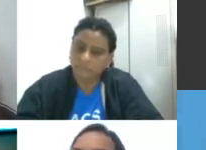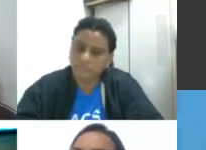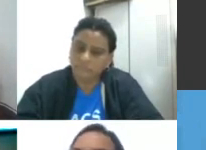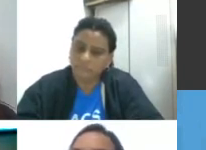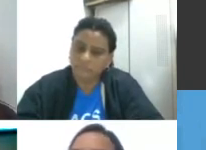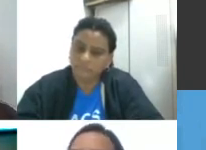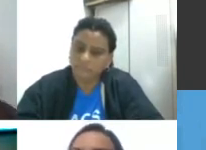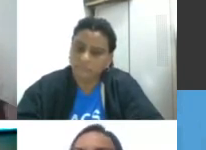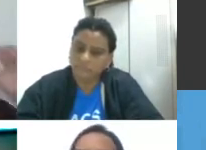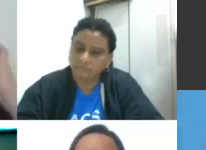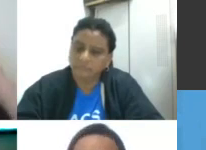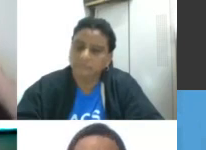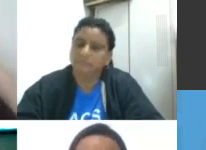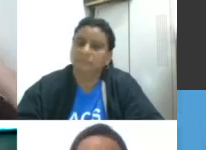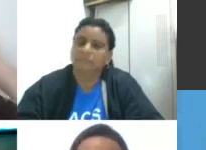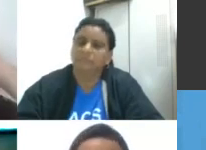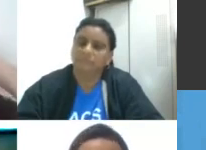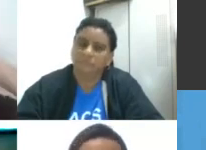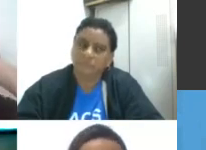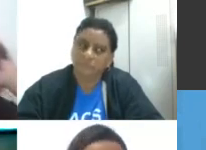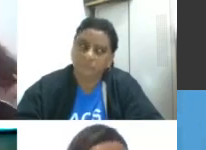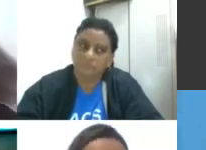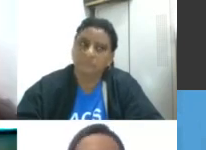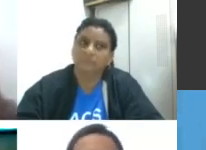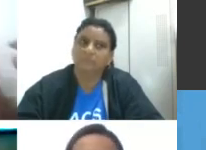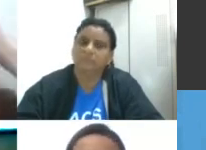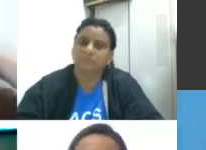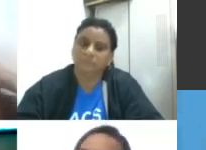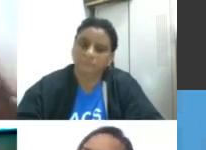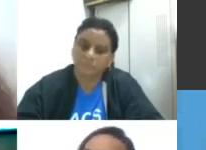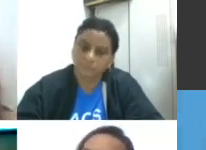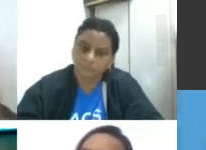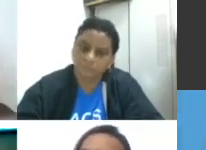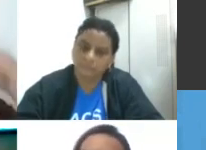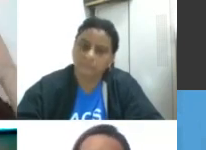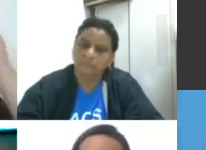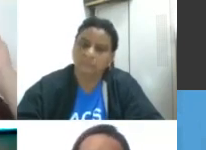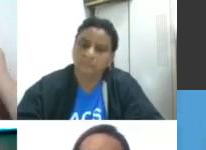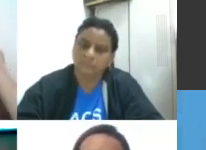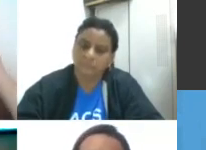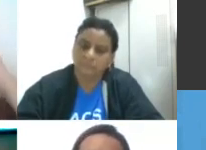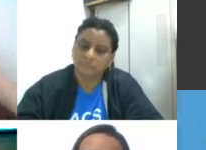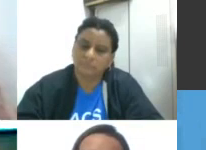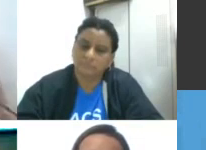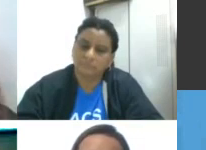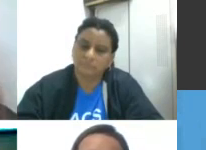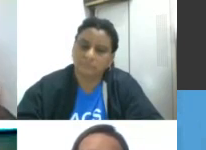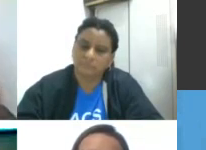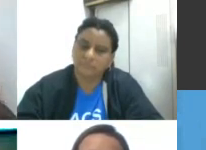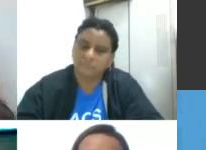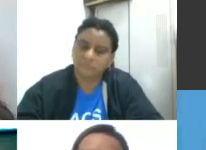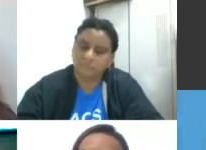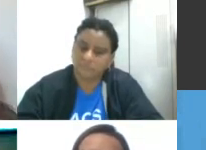hora em que ele é notificado lá na unidade de saúde botar para preencher para que vocês possam fazer o TDO mas assim essa lei ela